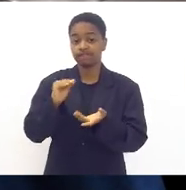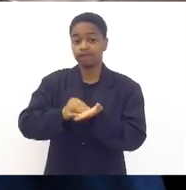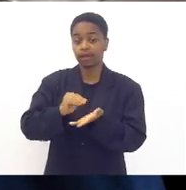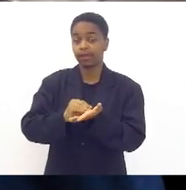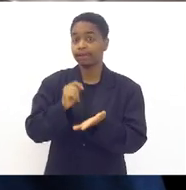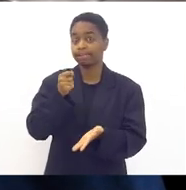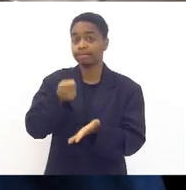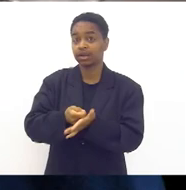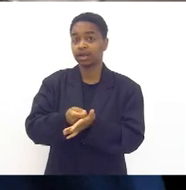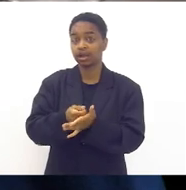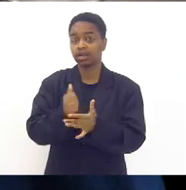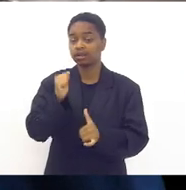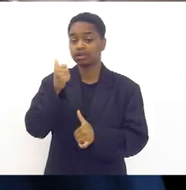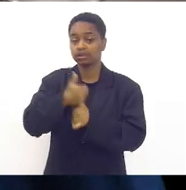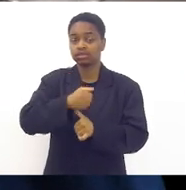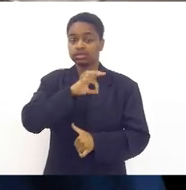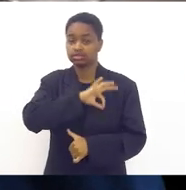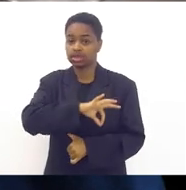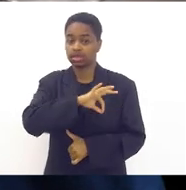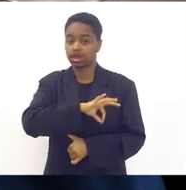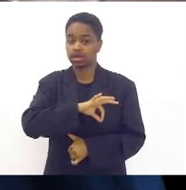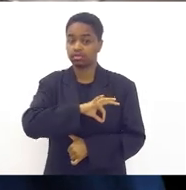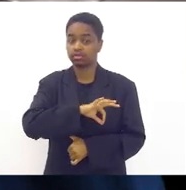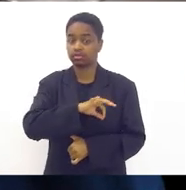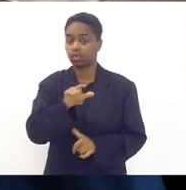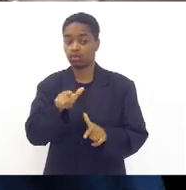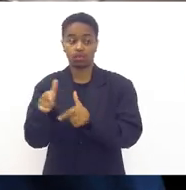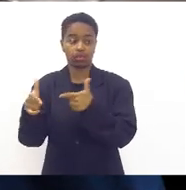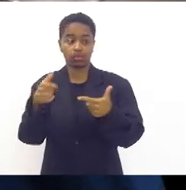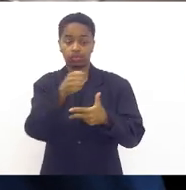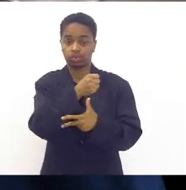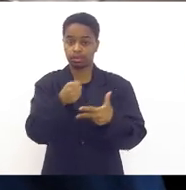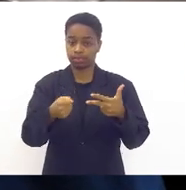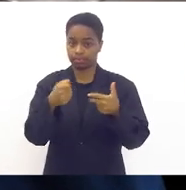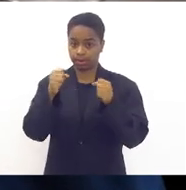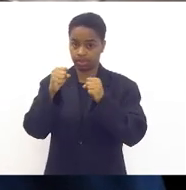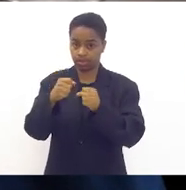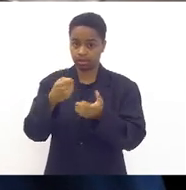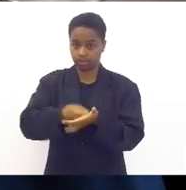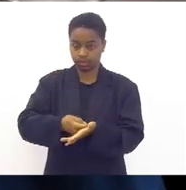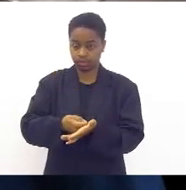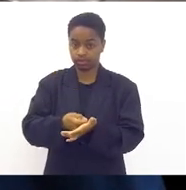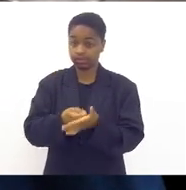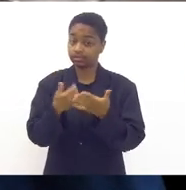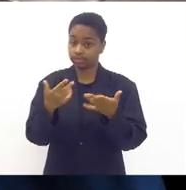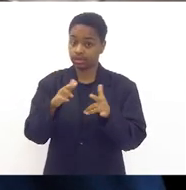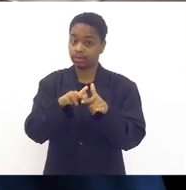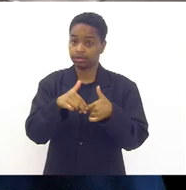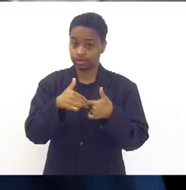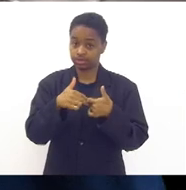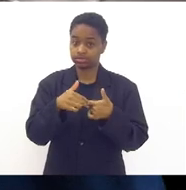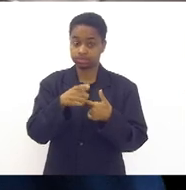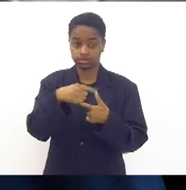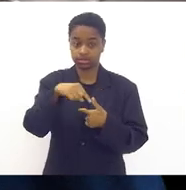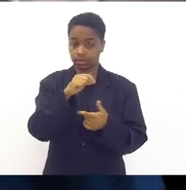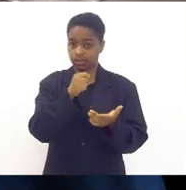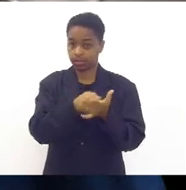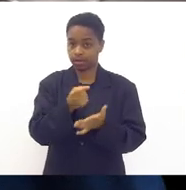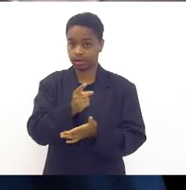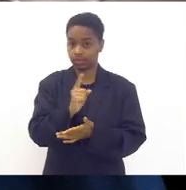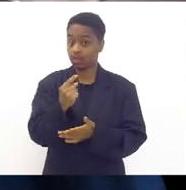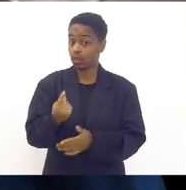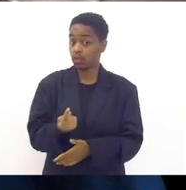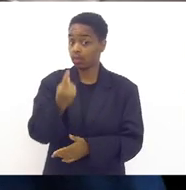da reposição salarial que os outros poderes pagaram. Por isso vocês não pagaram. É o